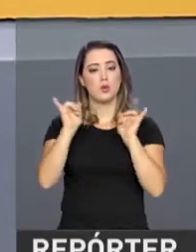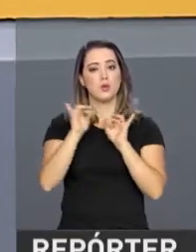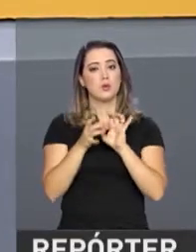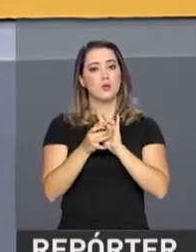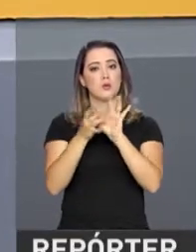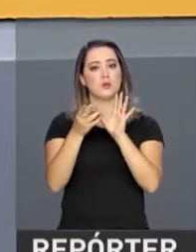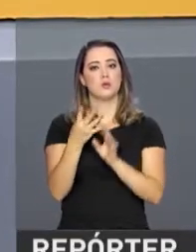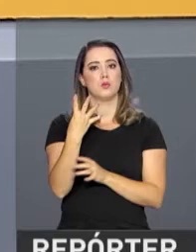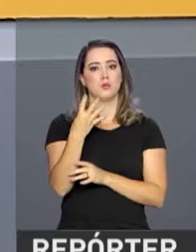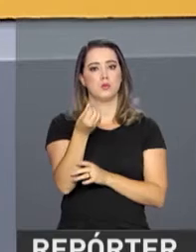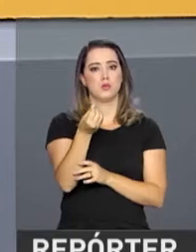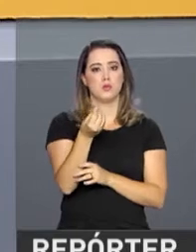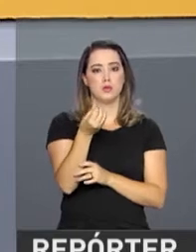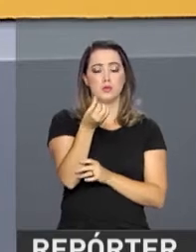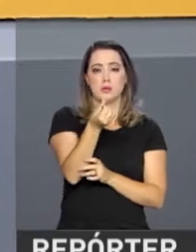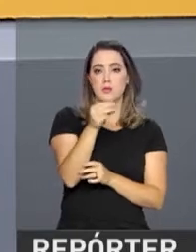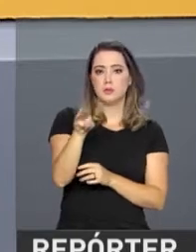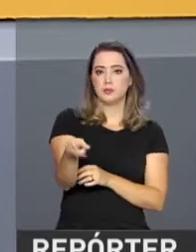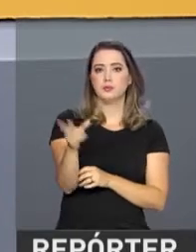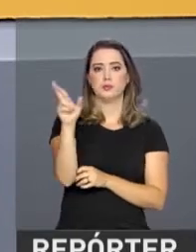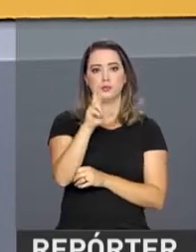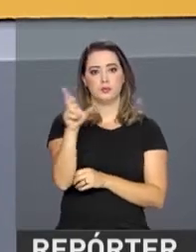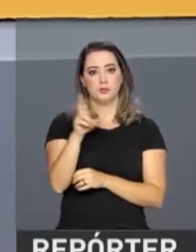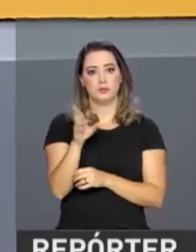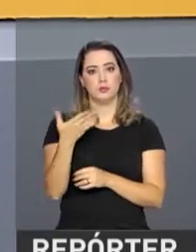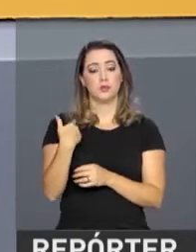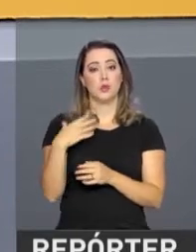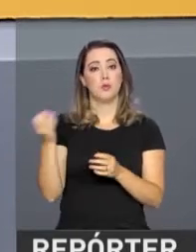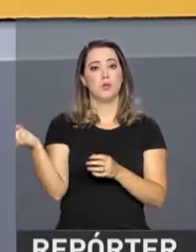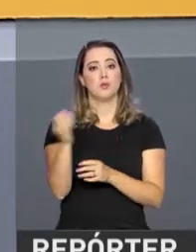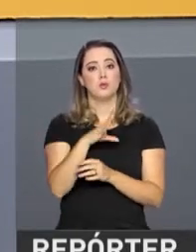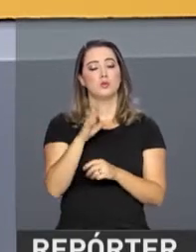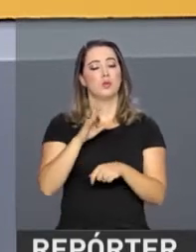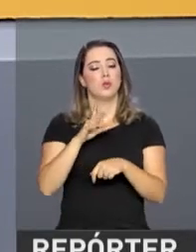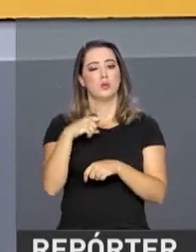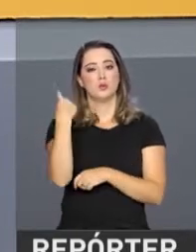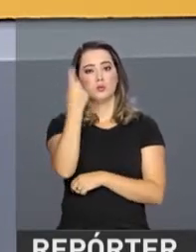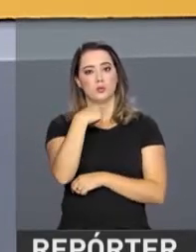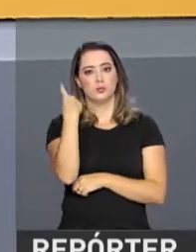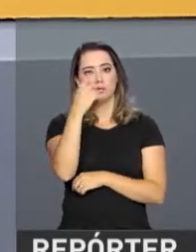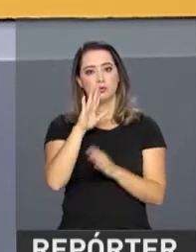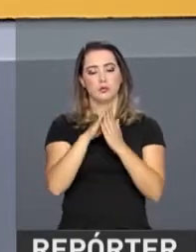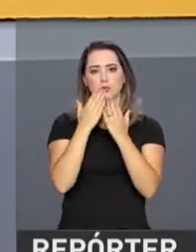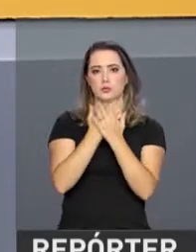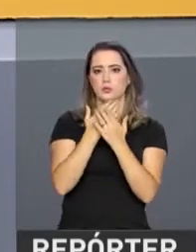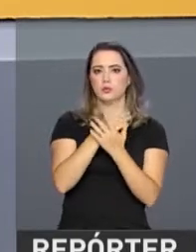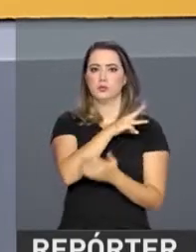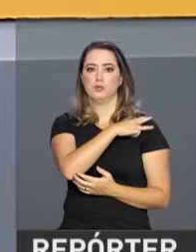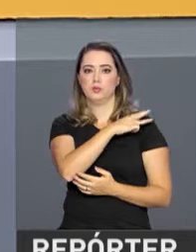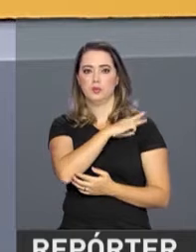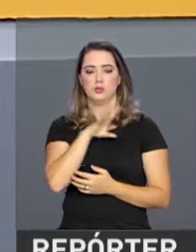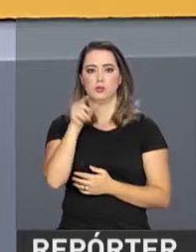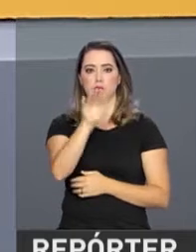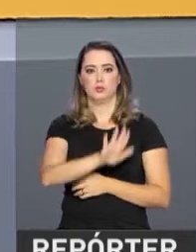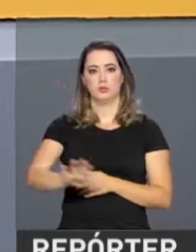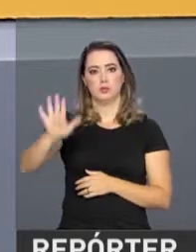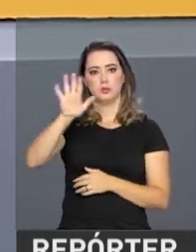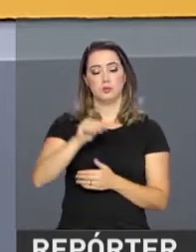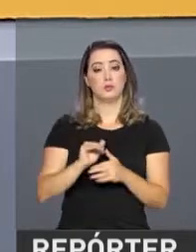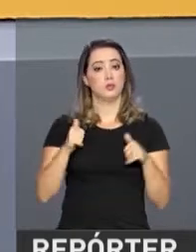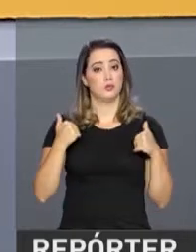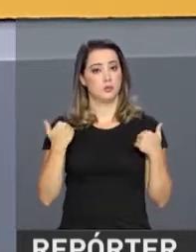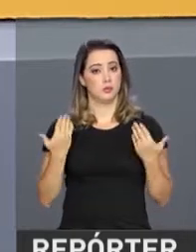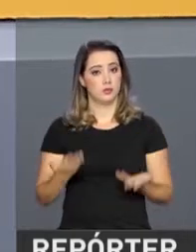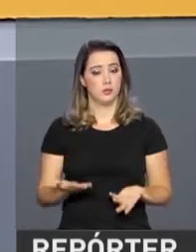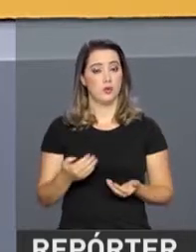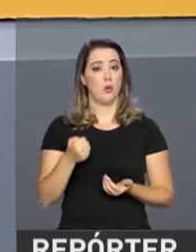a liberação de 406 milhões de reais para implantar o tempo integral em escolas de ensino médio de todo o país com